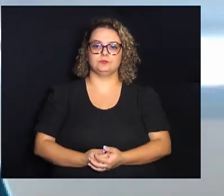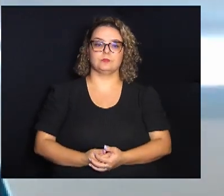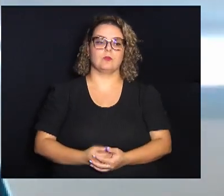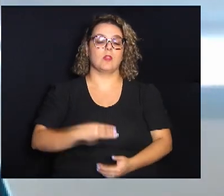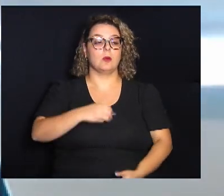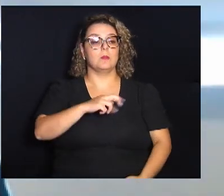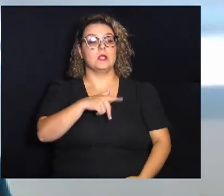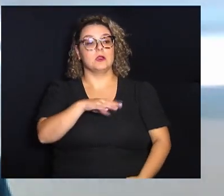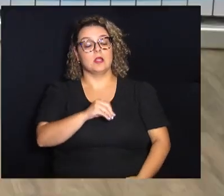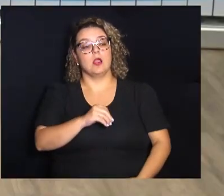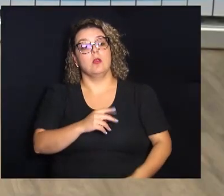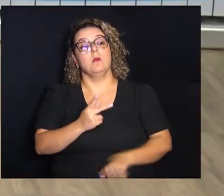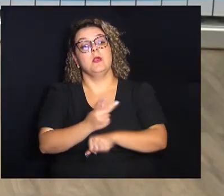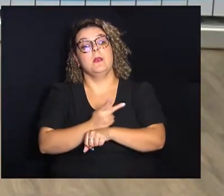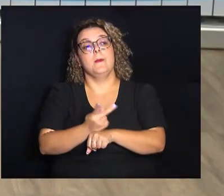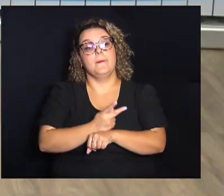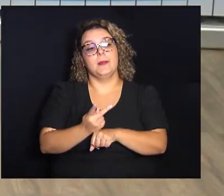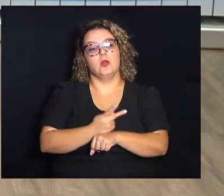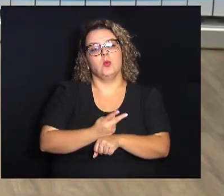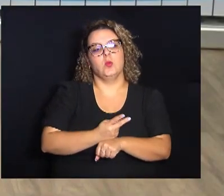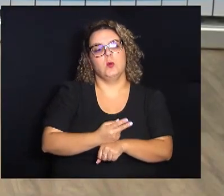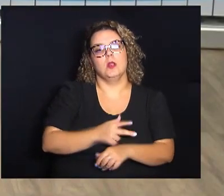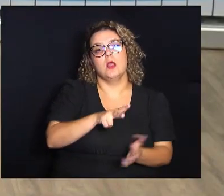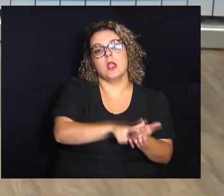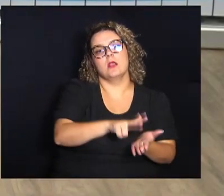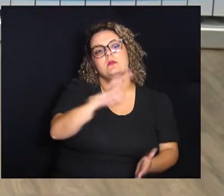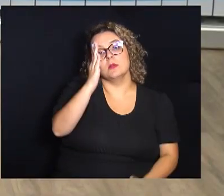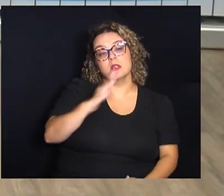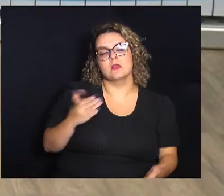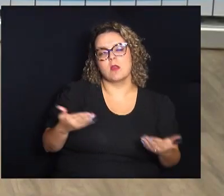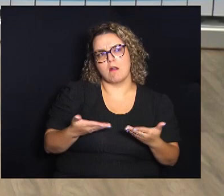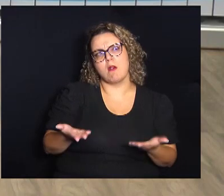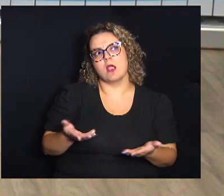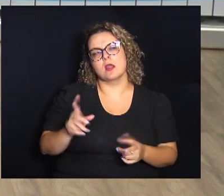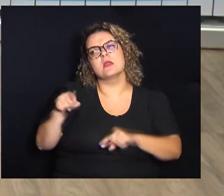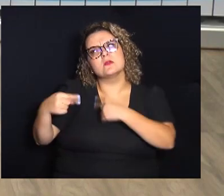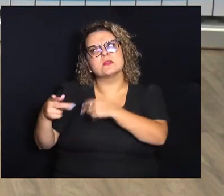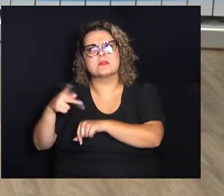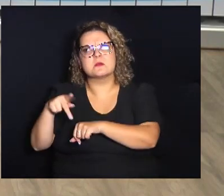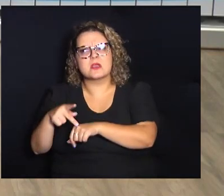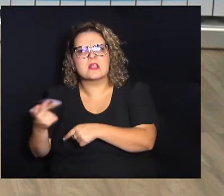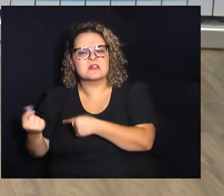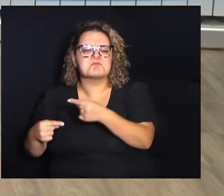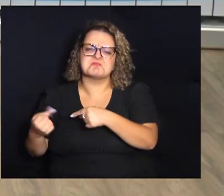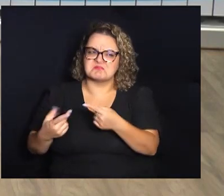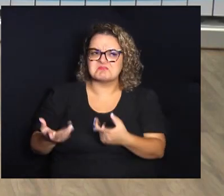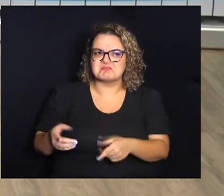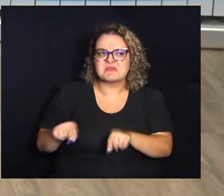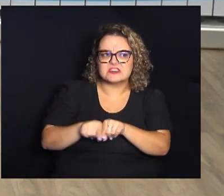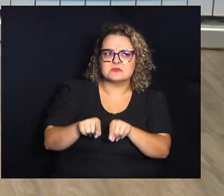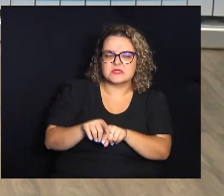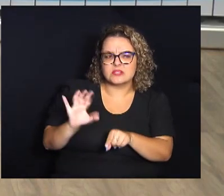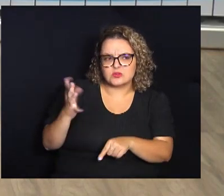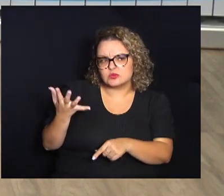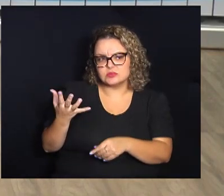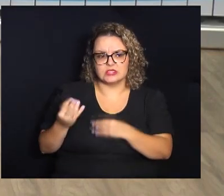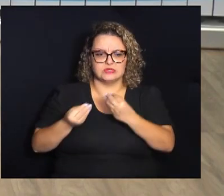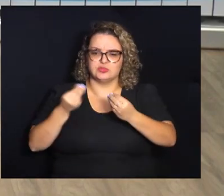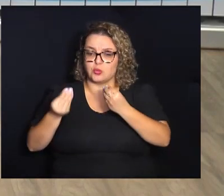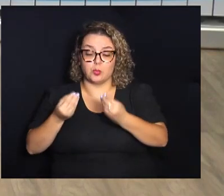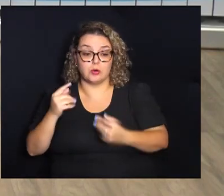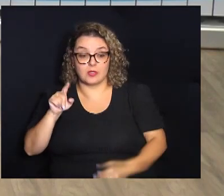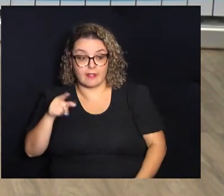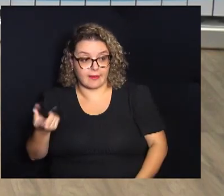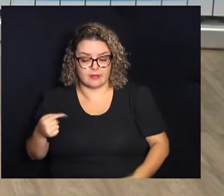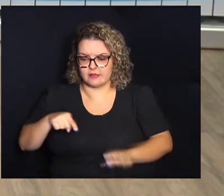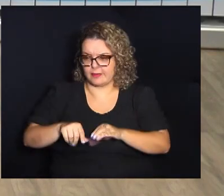esta regularização agora, né? Nos outros países, essa discussão também acontece, está mais